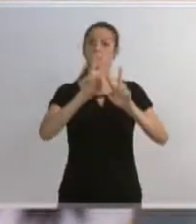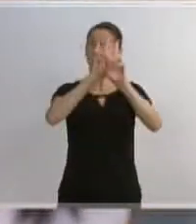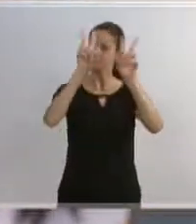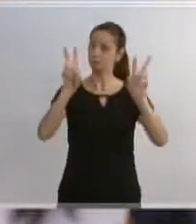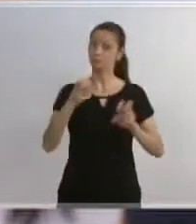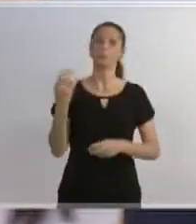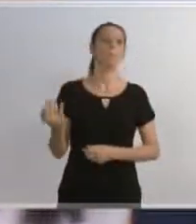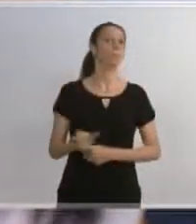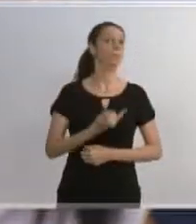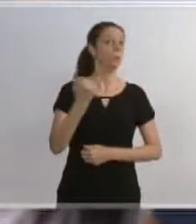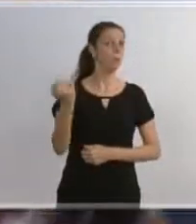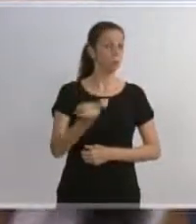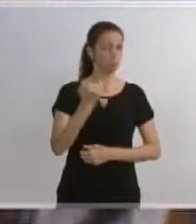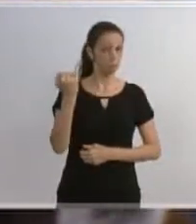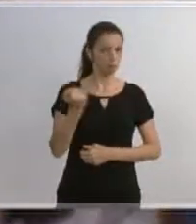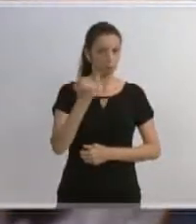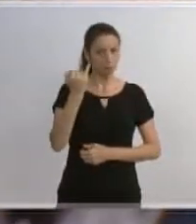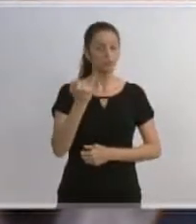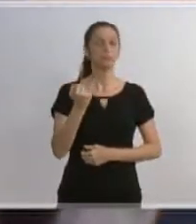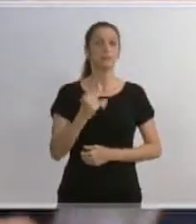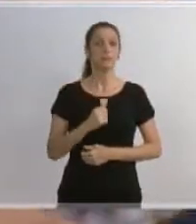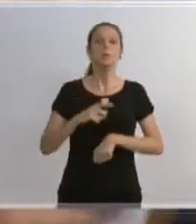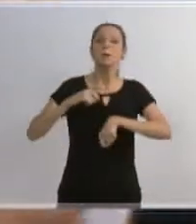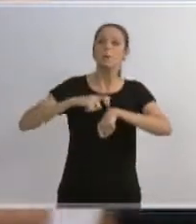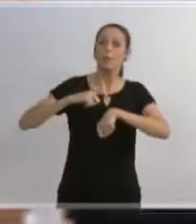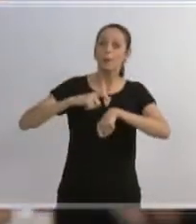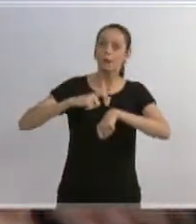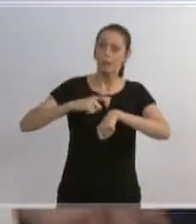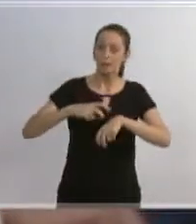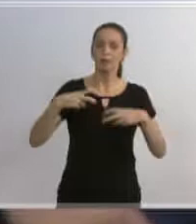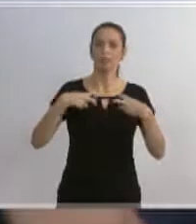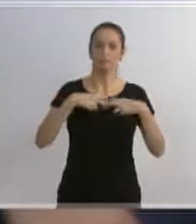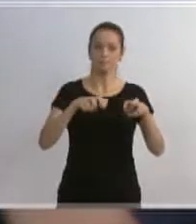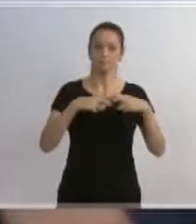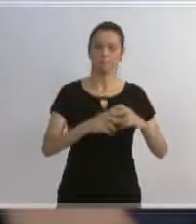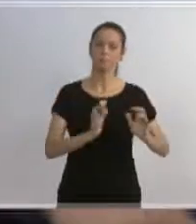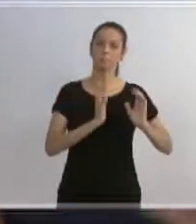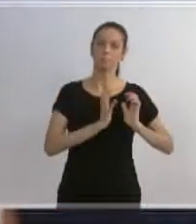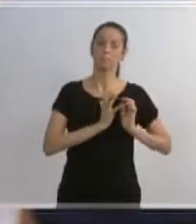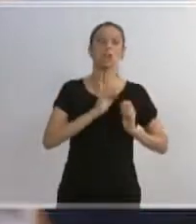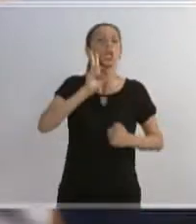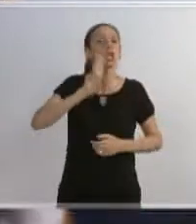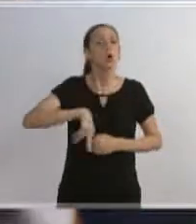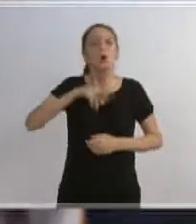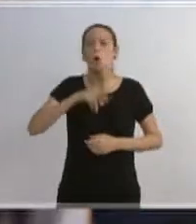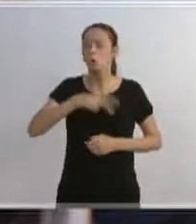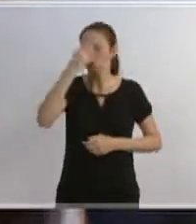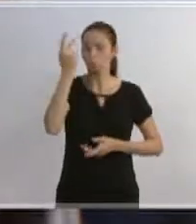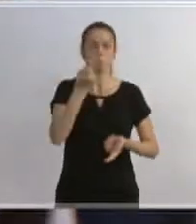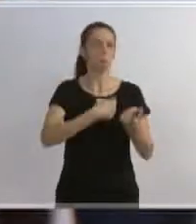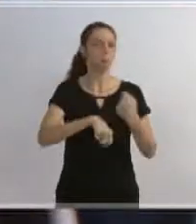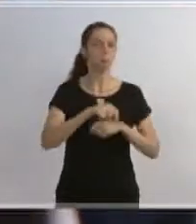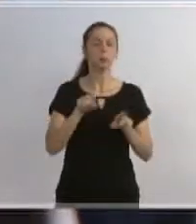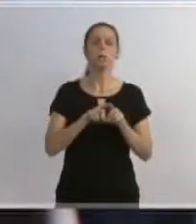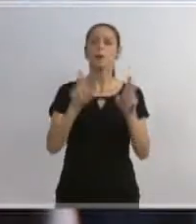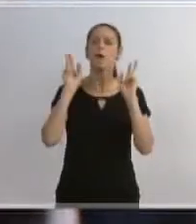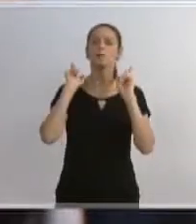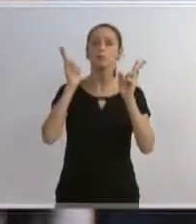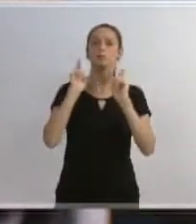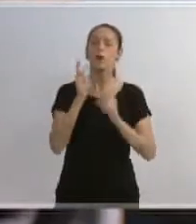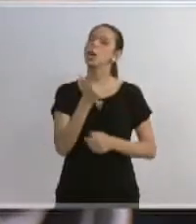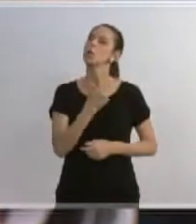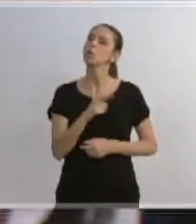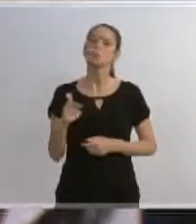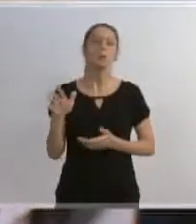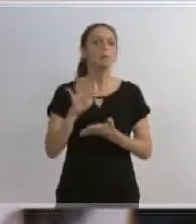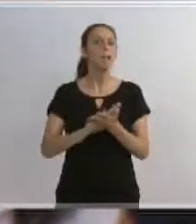assunto. Nas linhas de ônibus da PAI, nunca teve cobrador. Na linha de micro-ônibus, nunca houve cobrador nesse